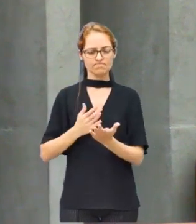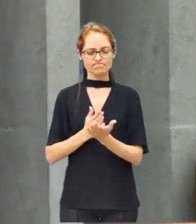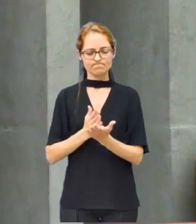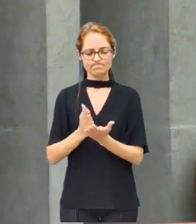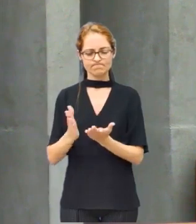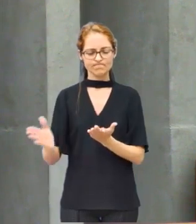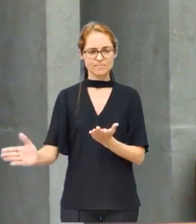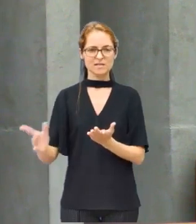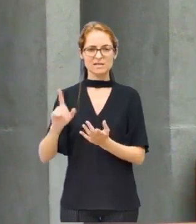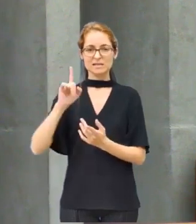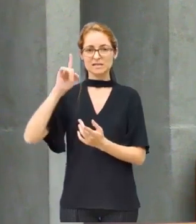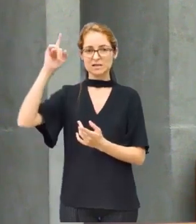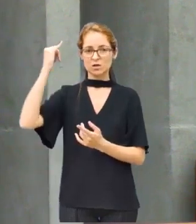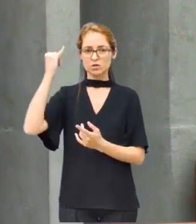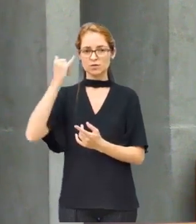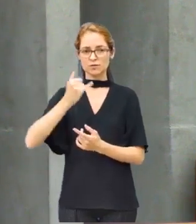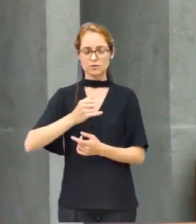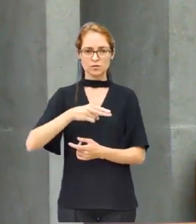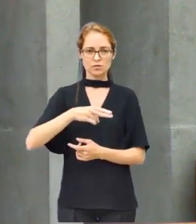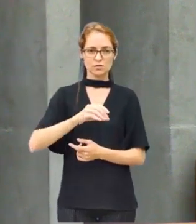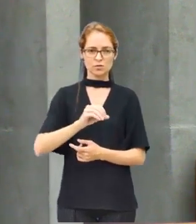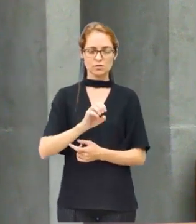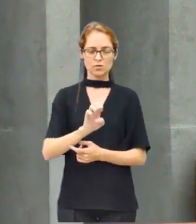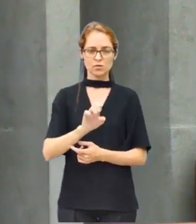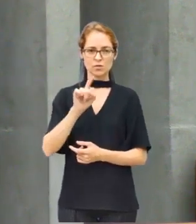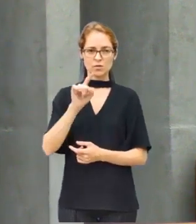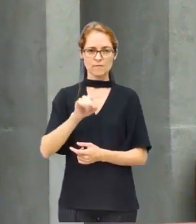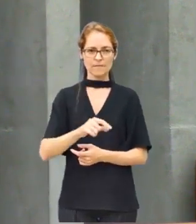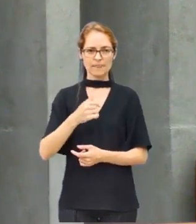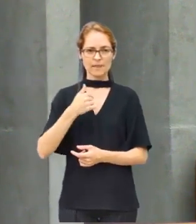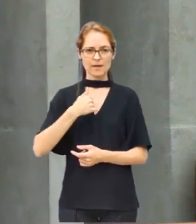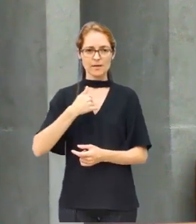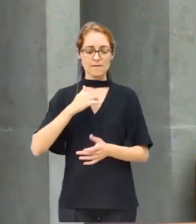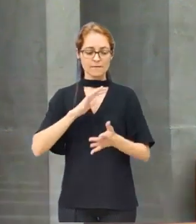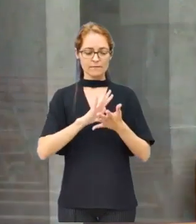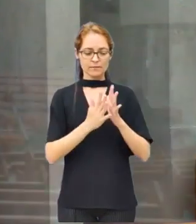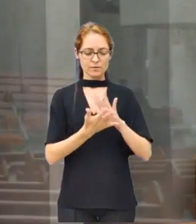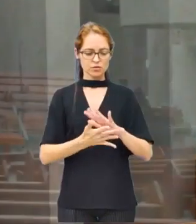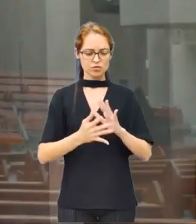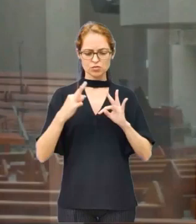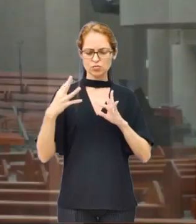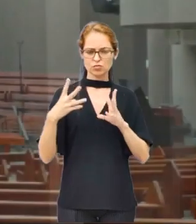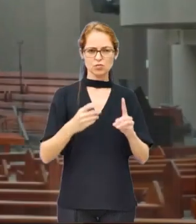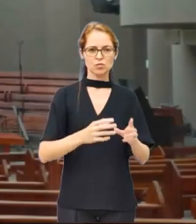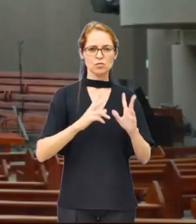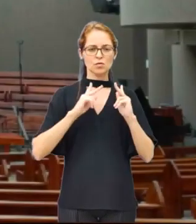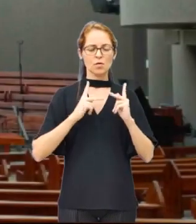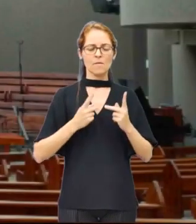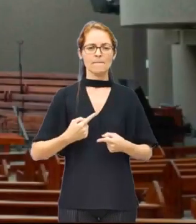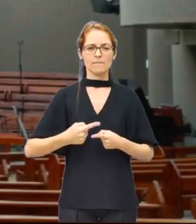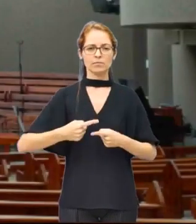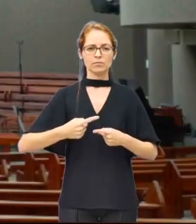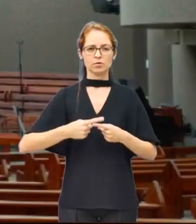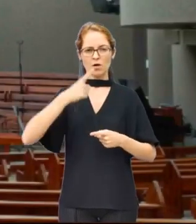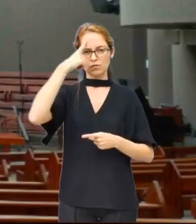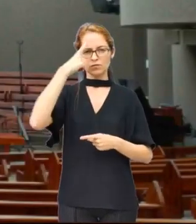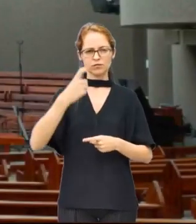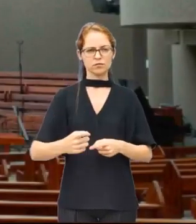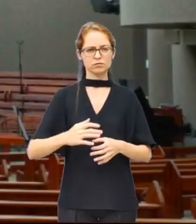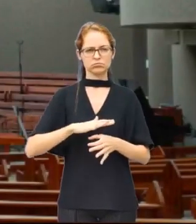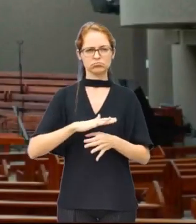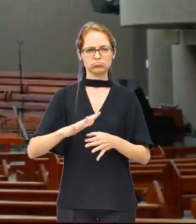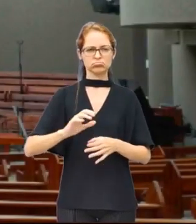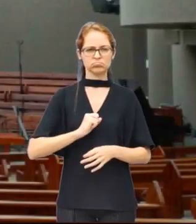Deus disse a Noé: Darei fim a todos os seres humanos, porque a terra encheu-se de violência por causa deles. Eu